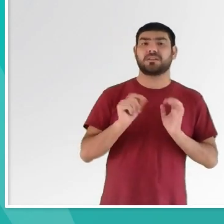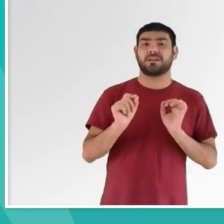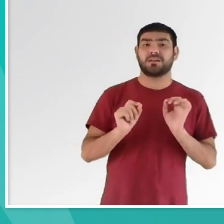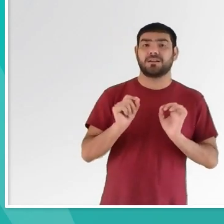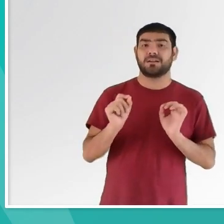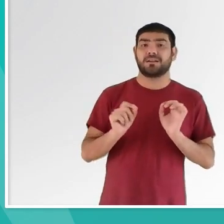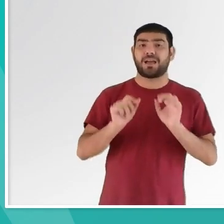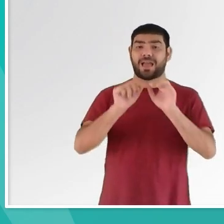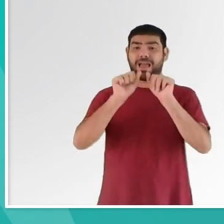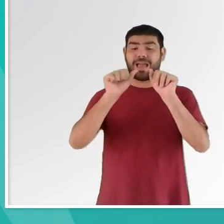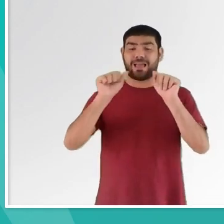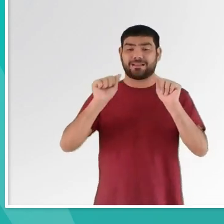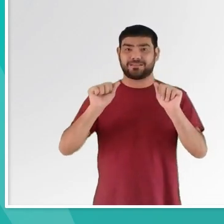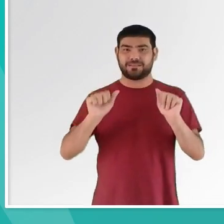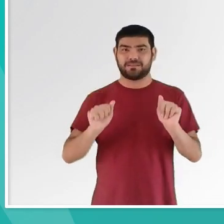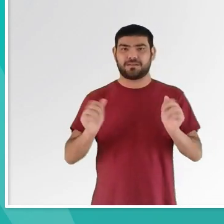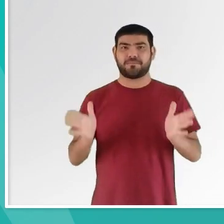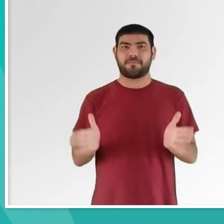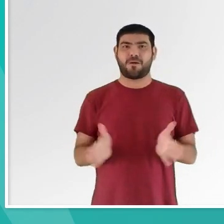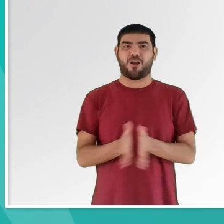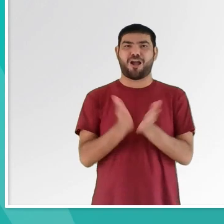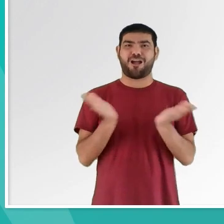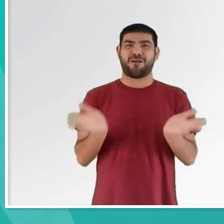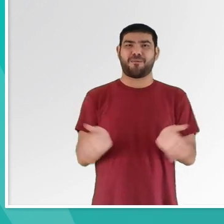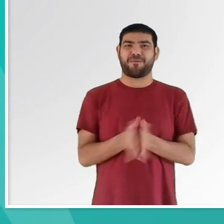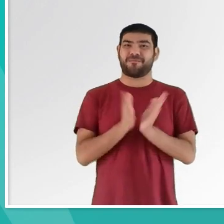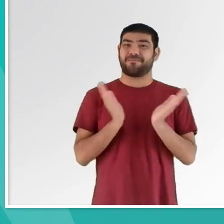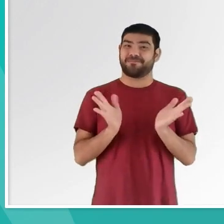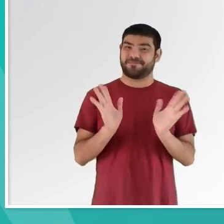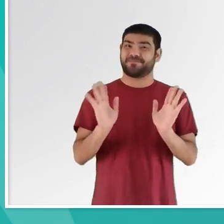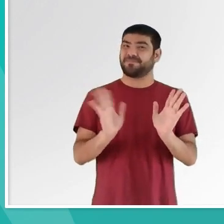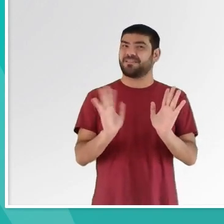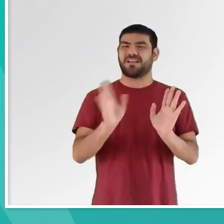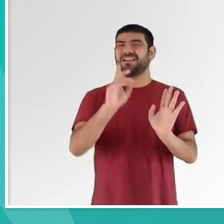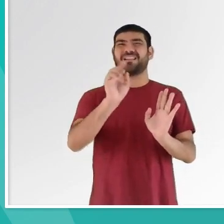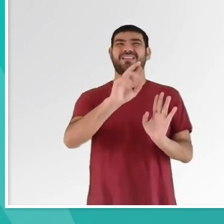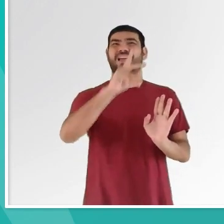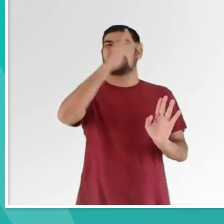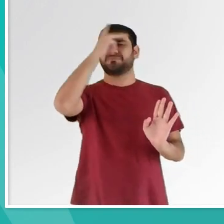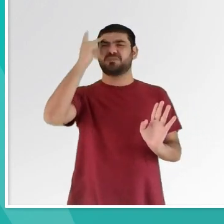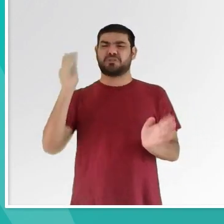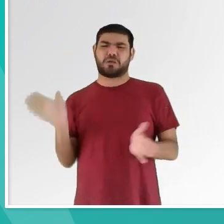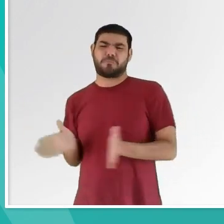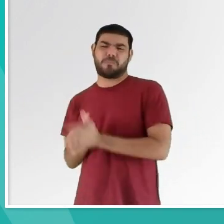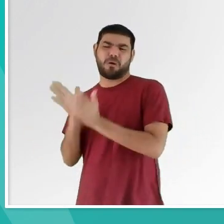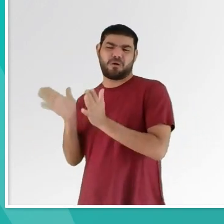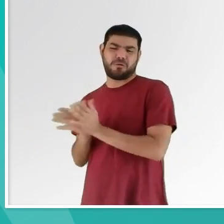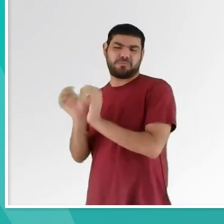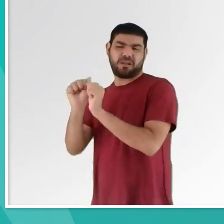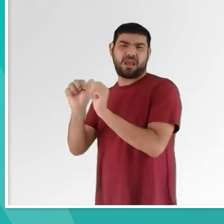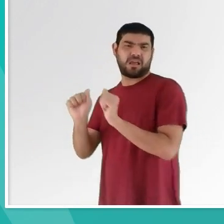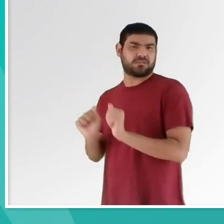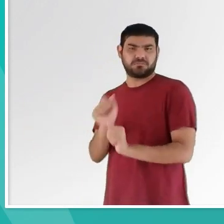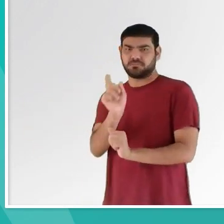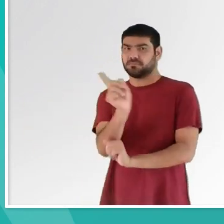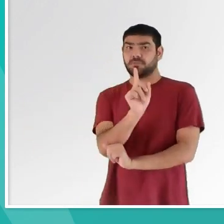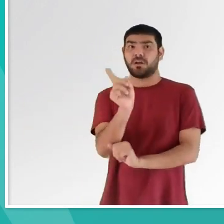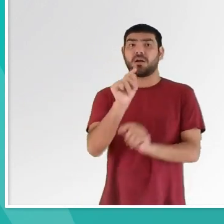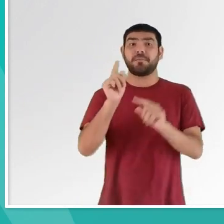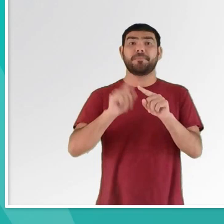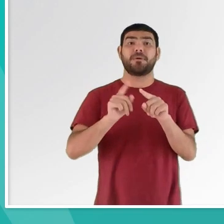Arte pobre. Não é que as pessoas de baixa renda vão fazer essa arte, não. É porque vai